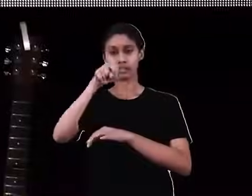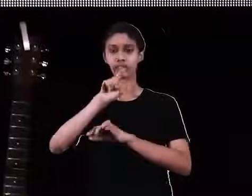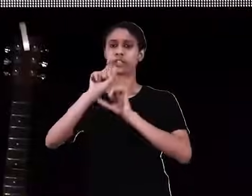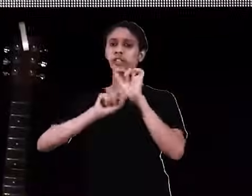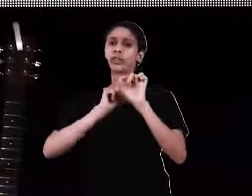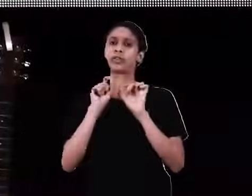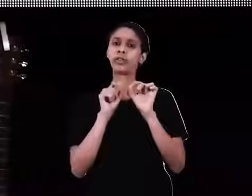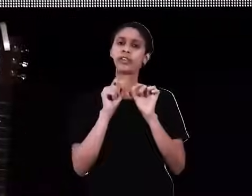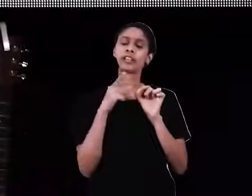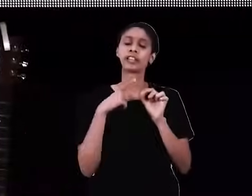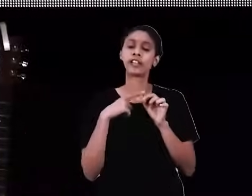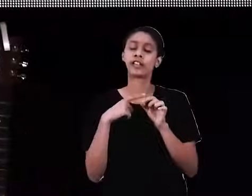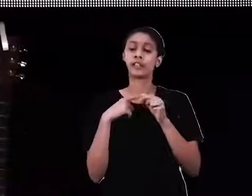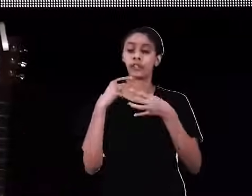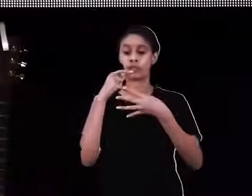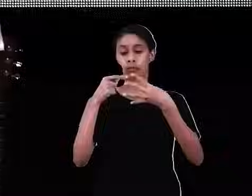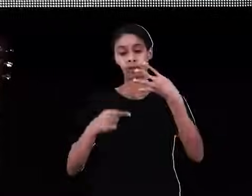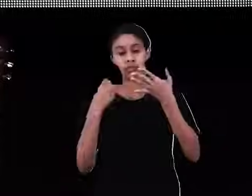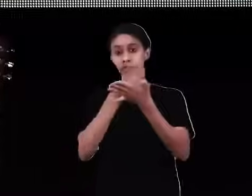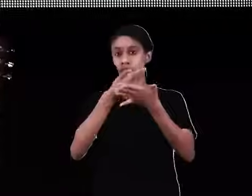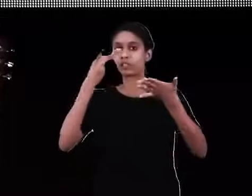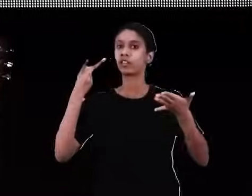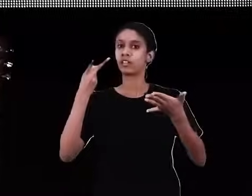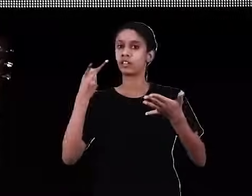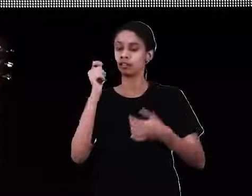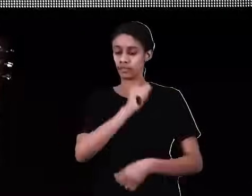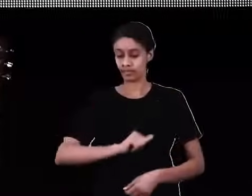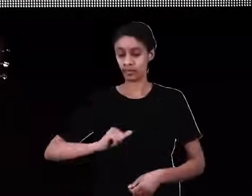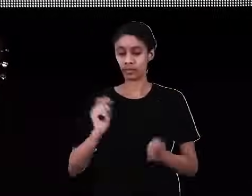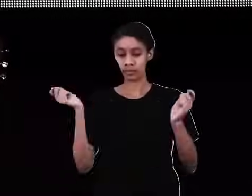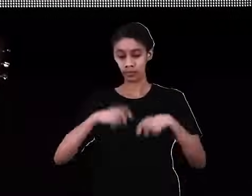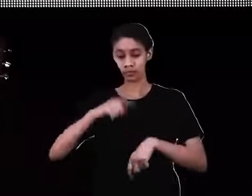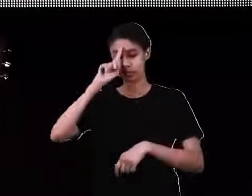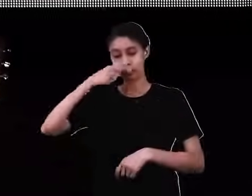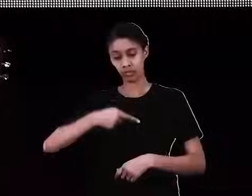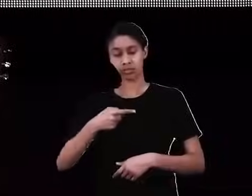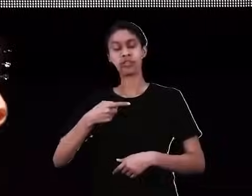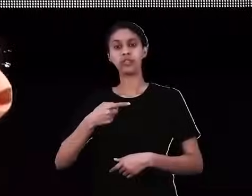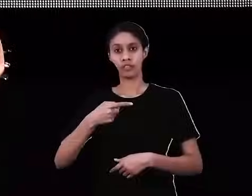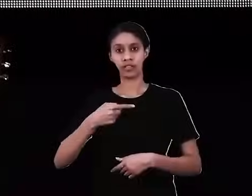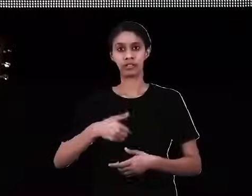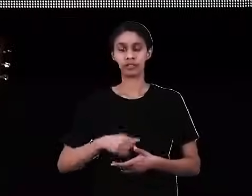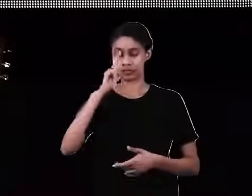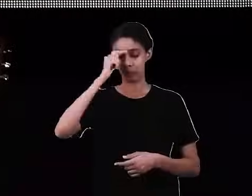quais foram os 4 episódios que Abigail foi capaz de governar a si mesma.